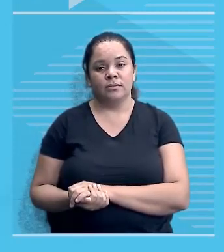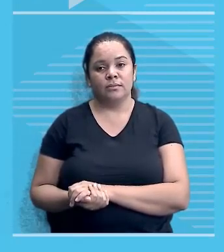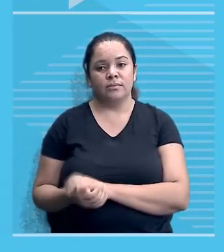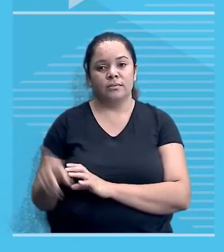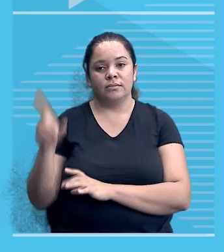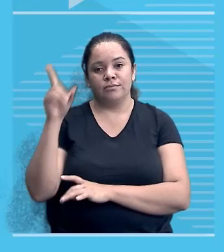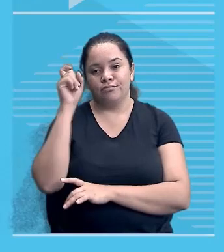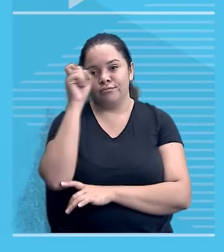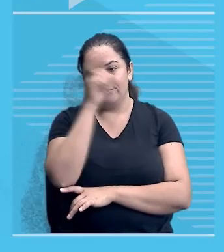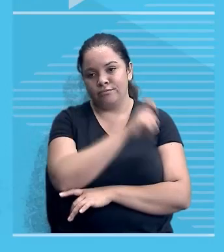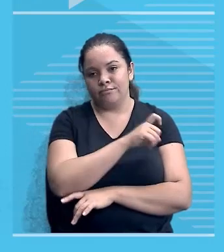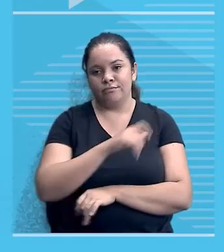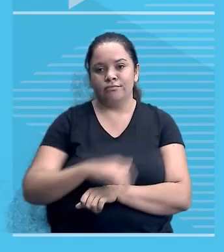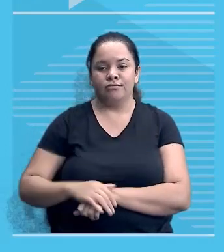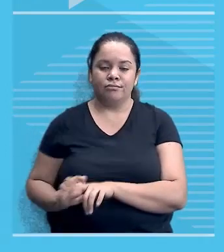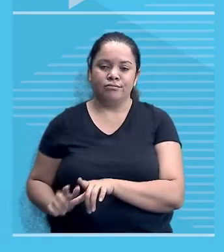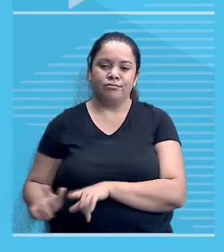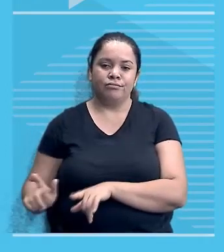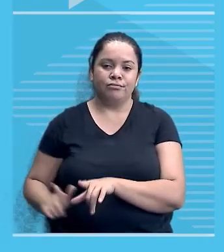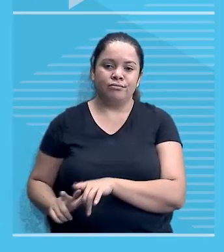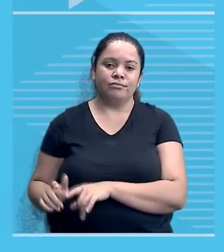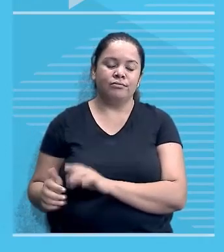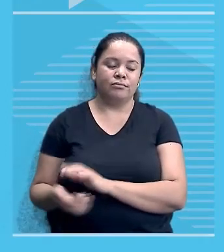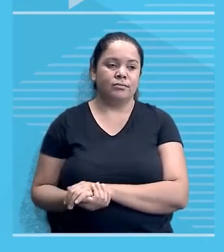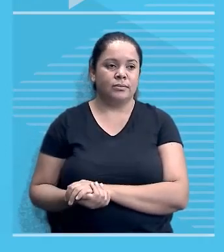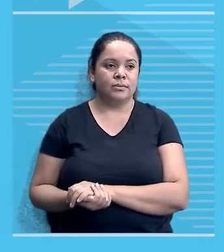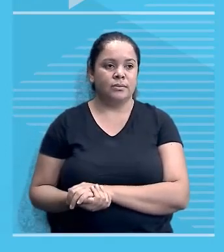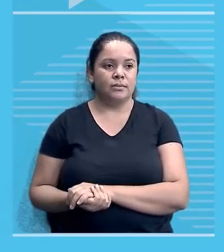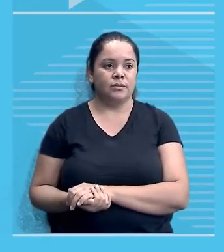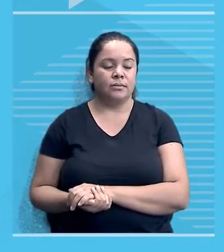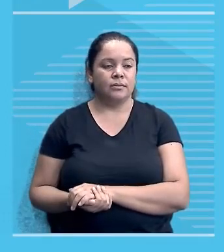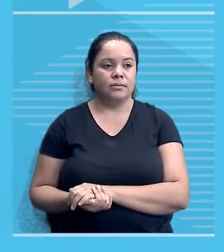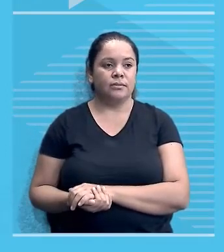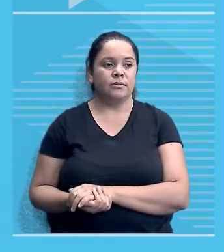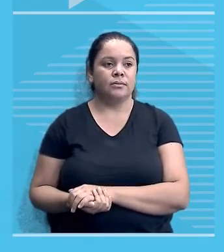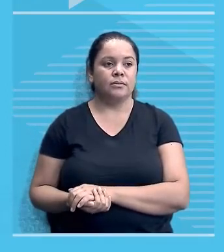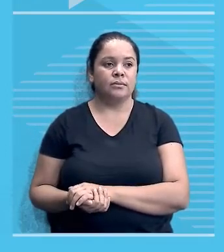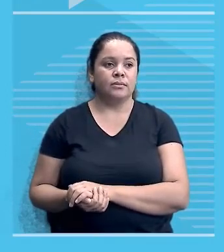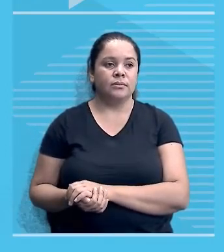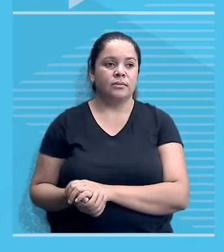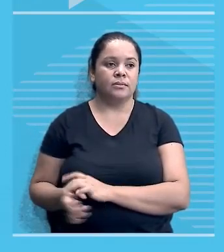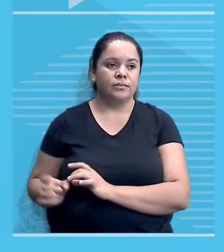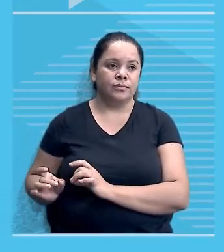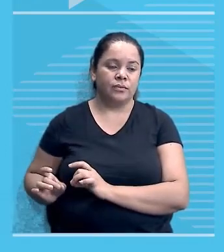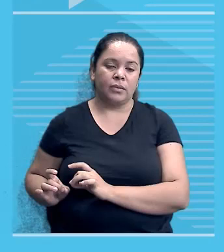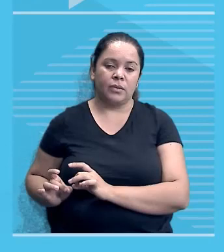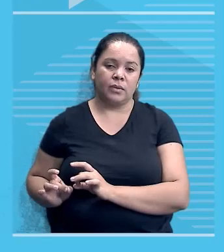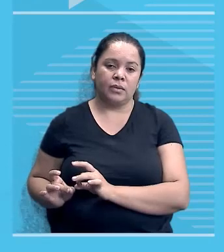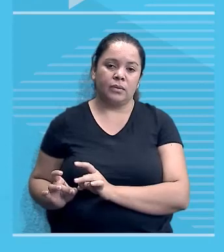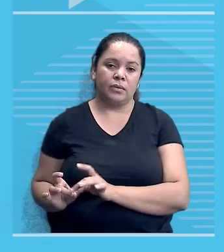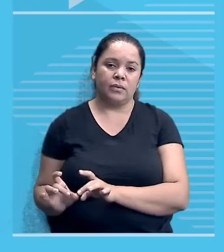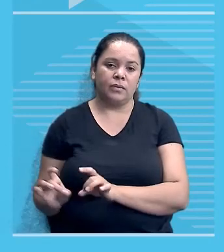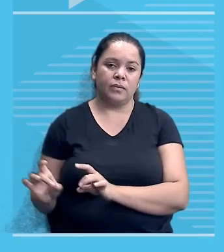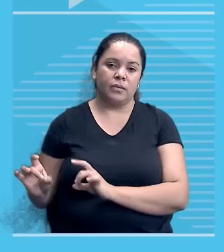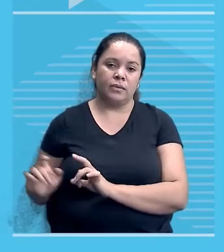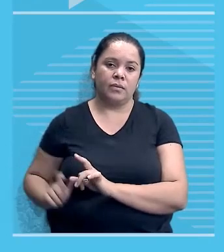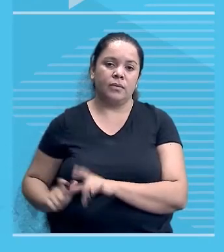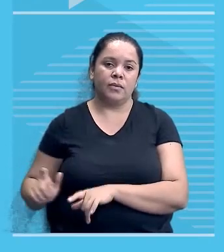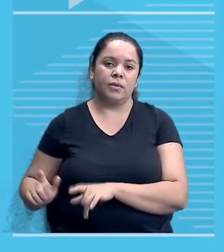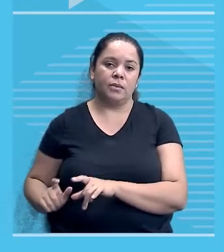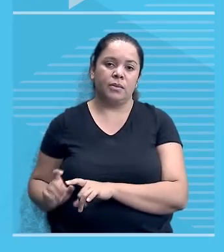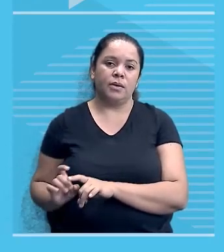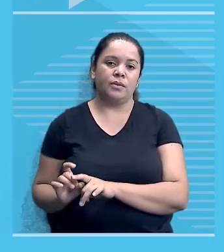fica difícil né para trabalhar no campo dessa forma vou vender minha mão de obra minha força de trabalho